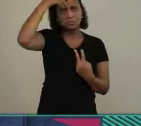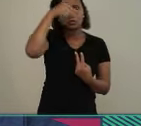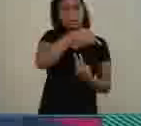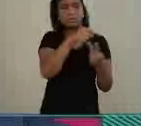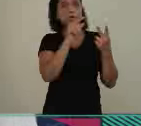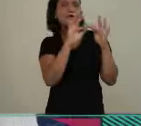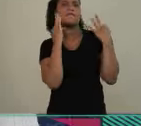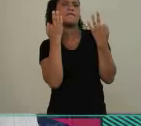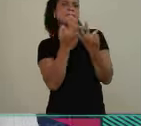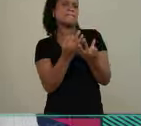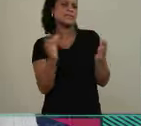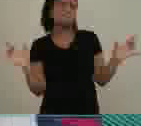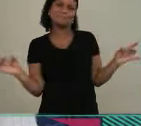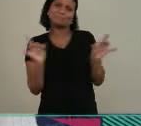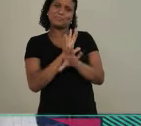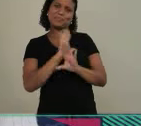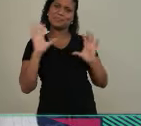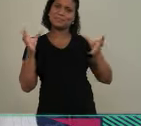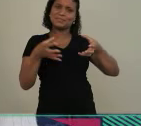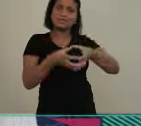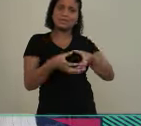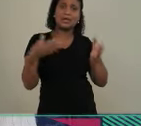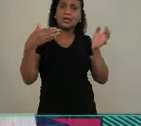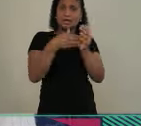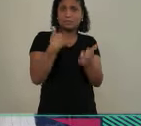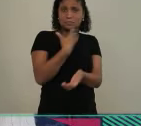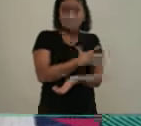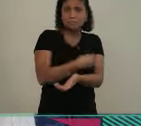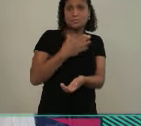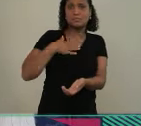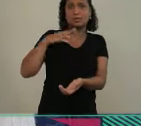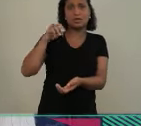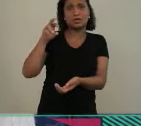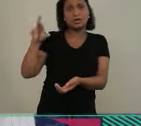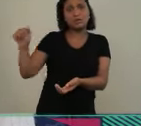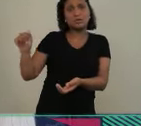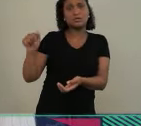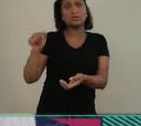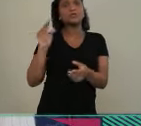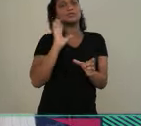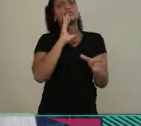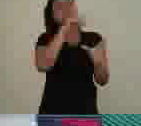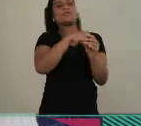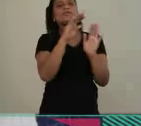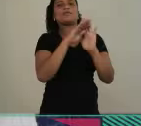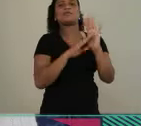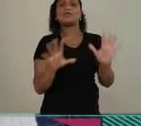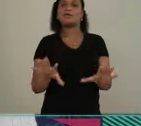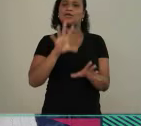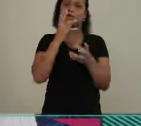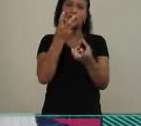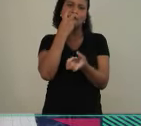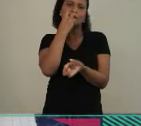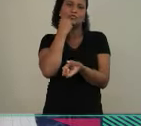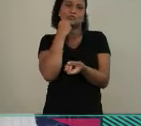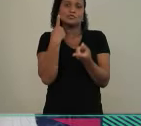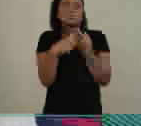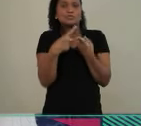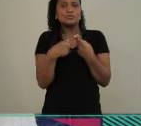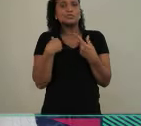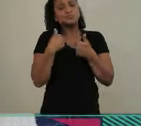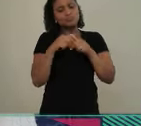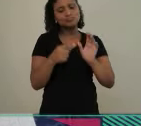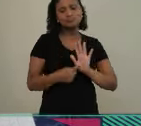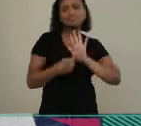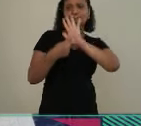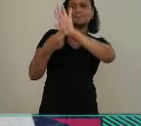normal, sabe? E até o meu filho e minha nora estão também na lista de adoção. E isso é muito bom,